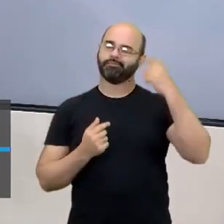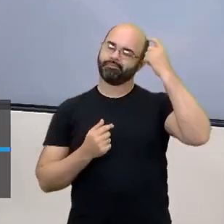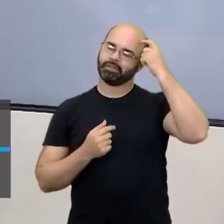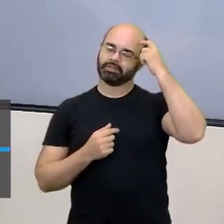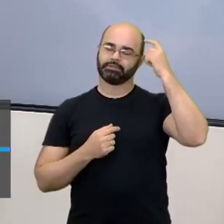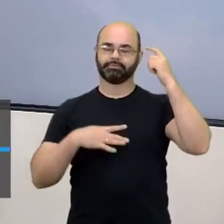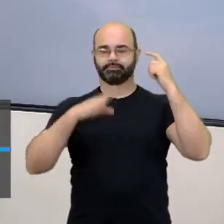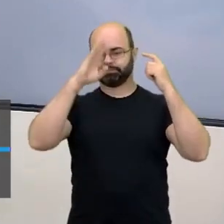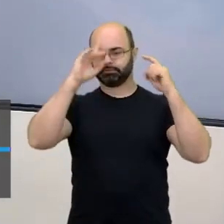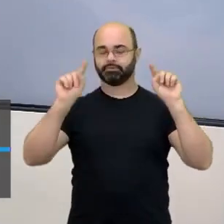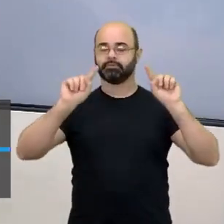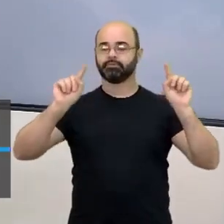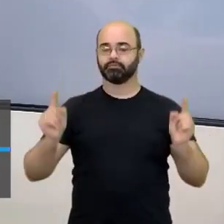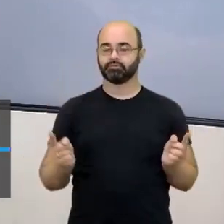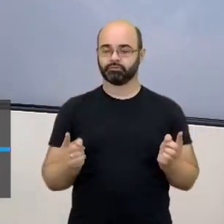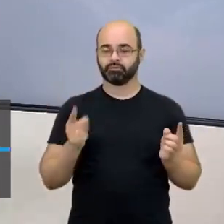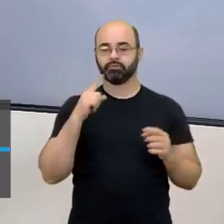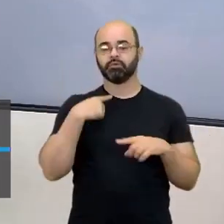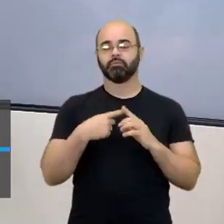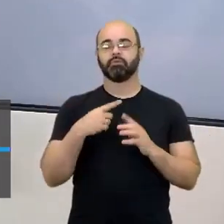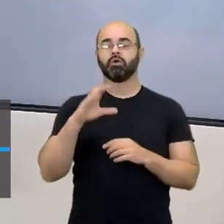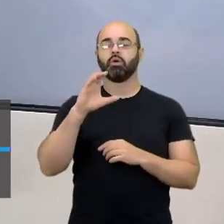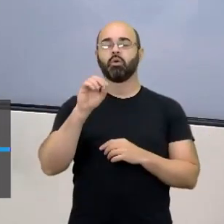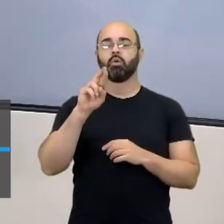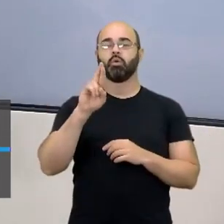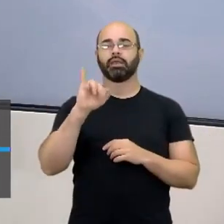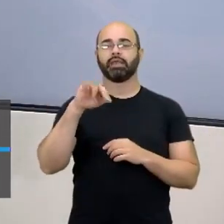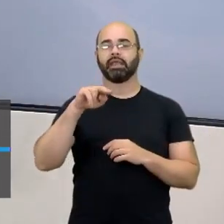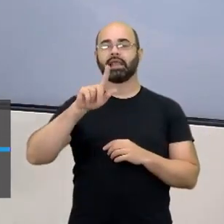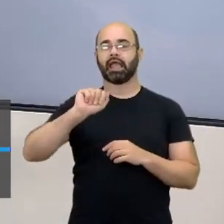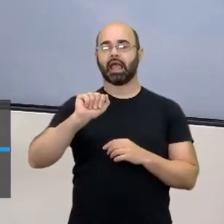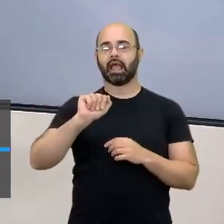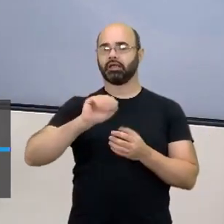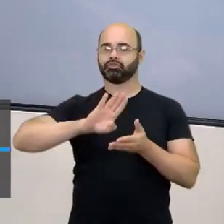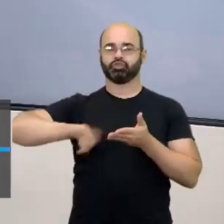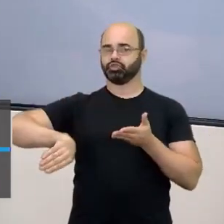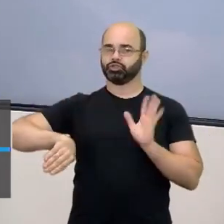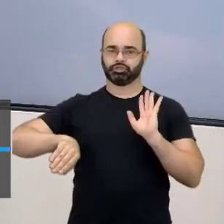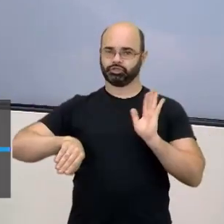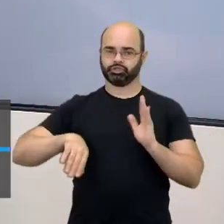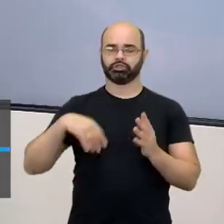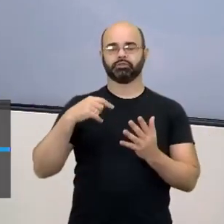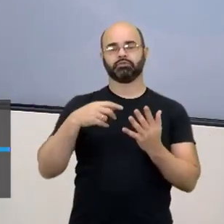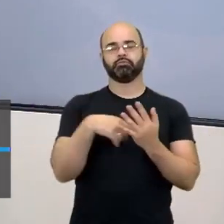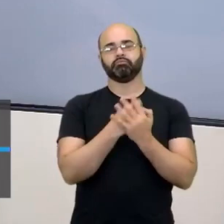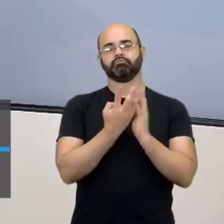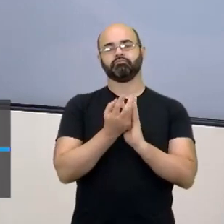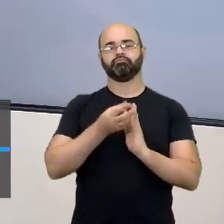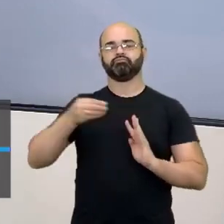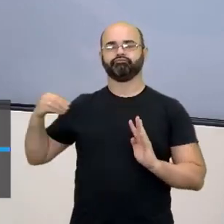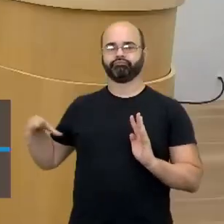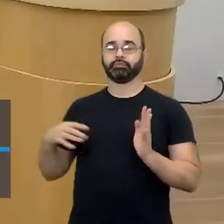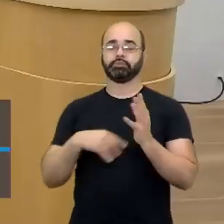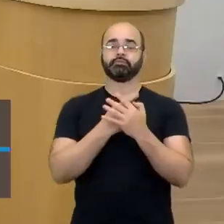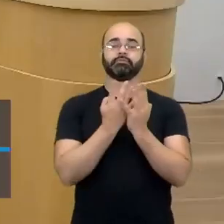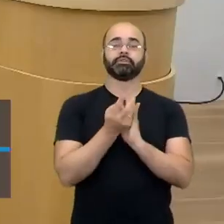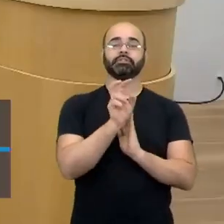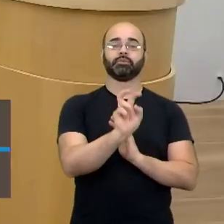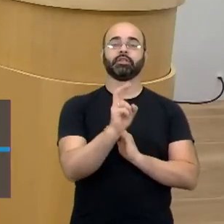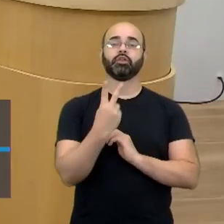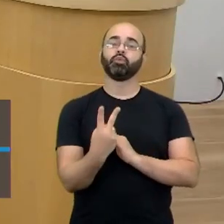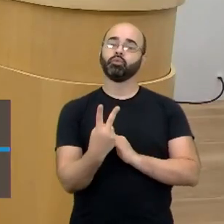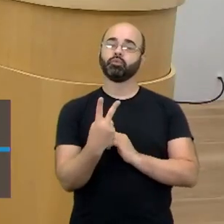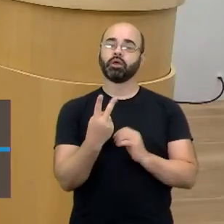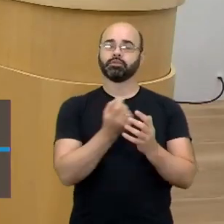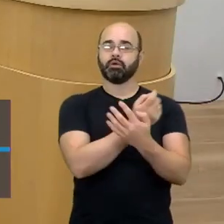entre parênteses aí que a gente tá tirando os coringas do baralho, tá? É o baralho limpinho, sem coringa, Legal. né? Então ele tem 52 cartas. 52 cartas.